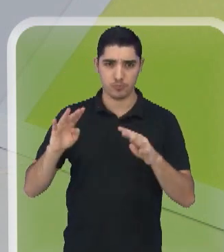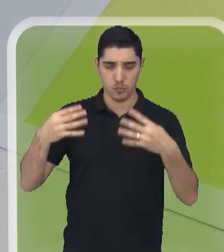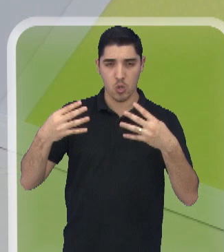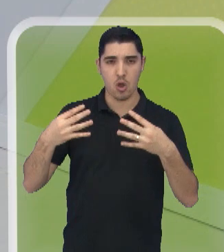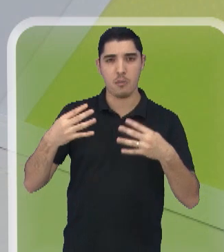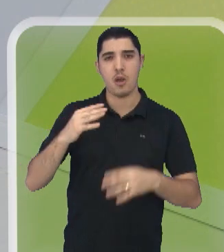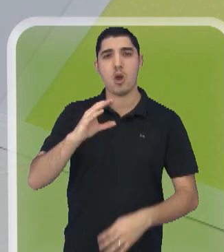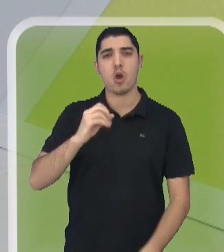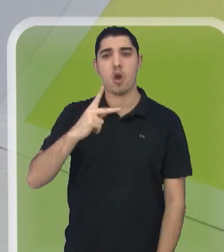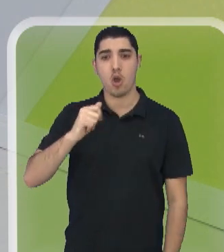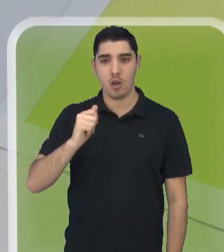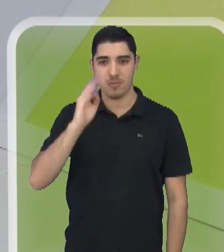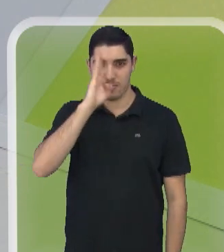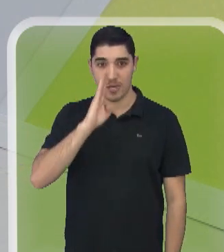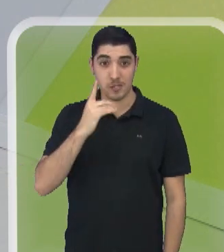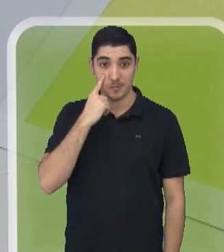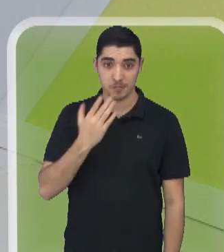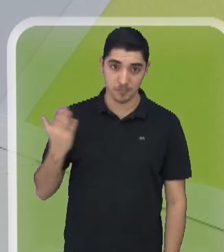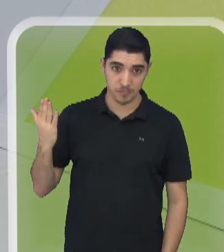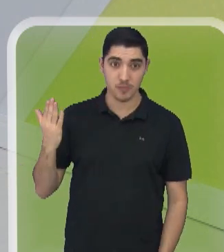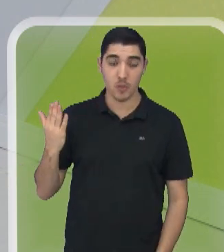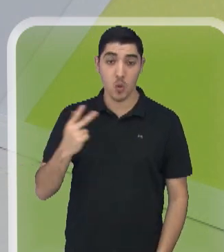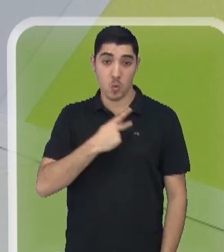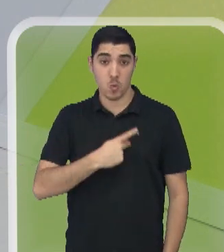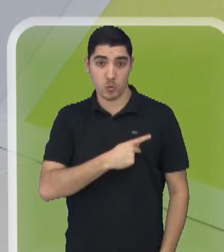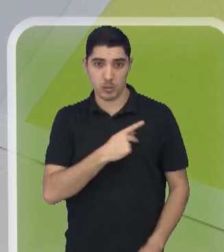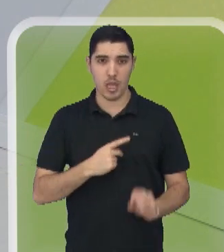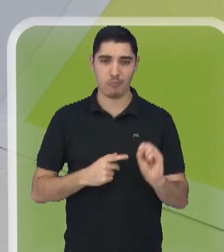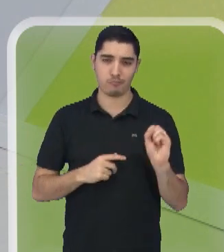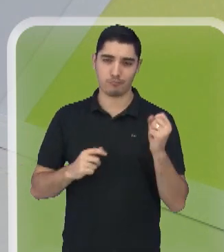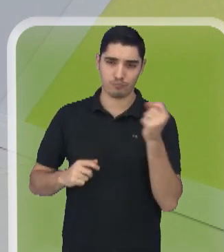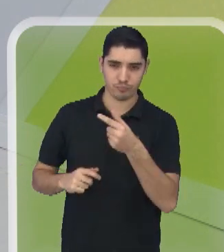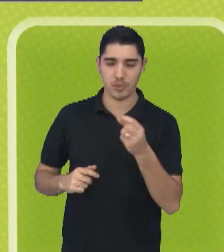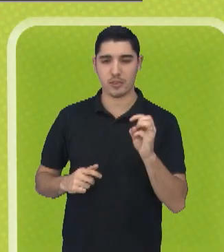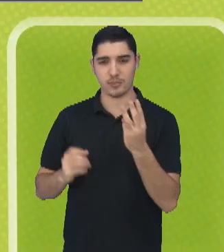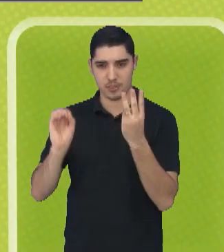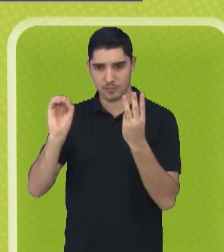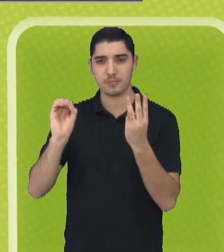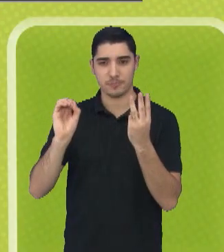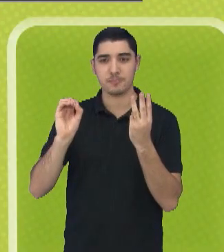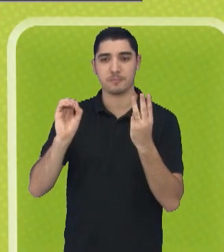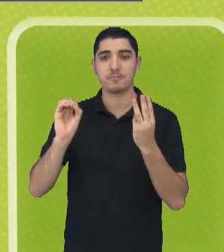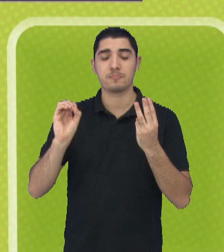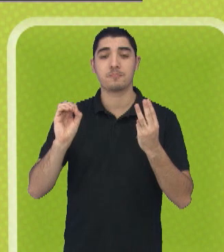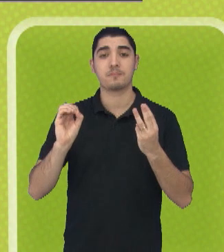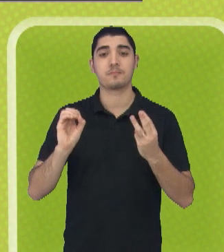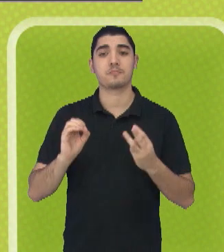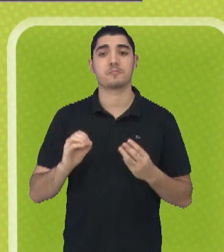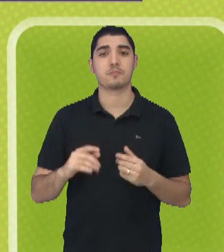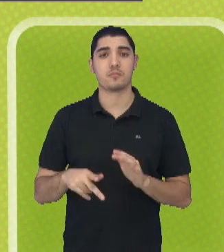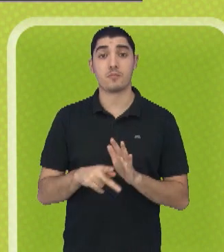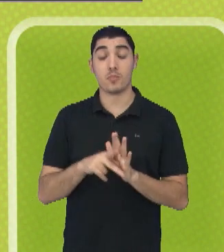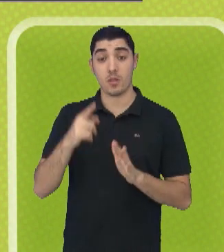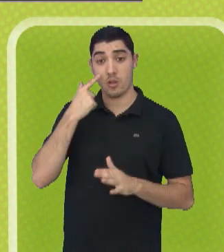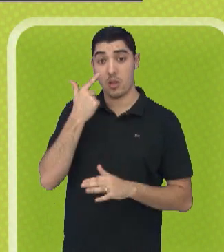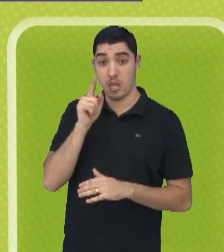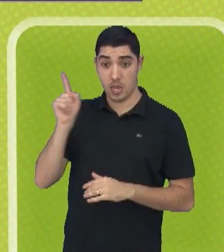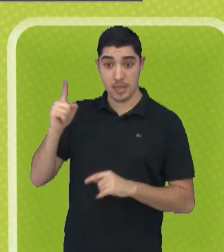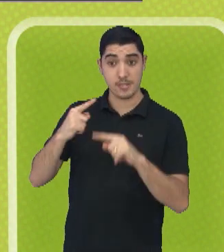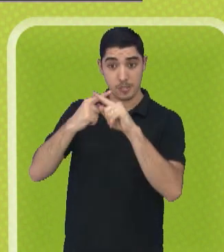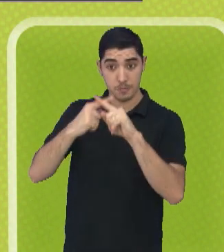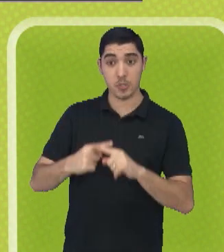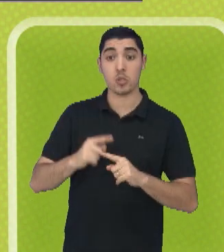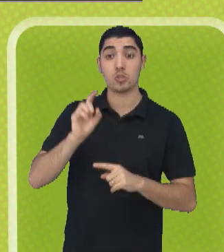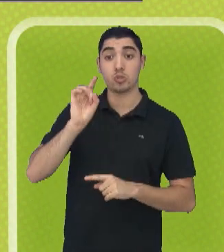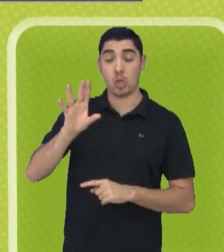Brasil de Voleibol. Chegou? Chegou. Olha lá, o Cruzeiro meteu 3-0 no Araguari. Lembrando que esse campeonato campeonato é um campeonato que engloba os 8